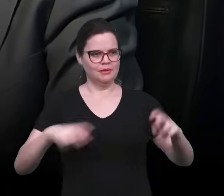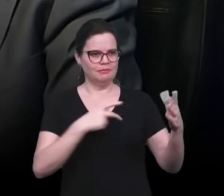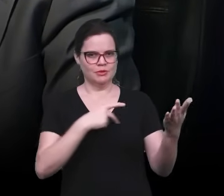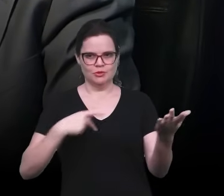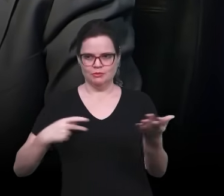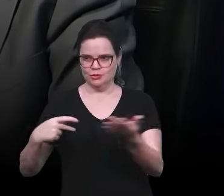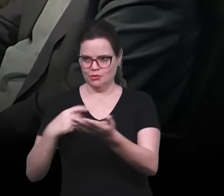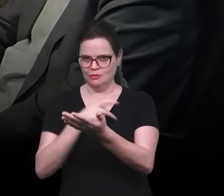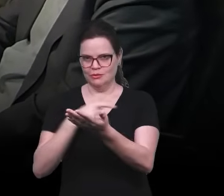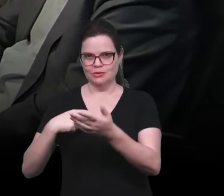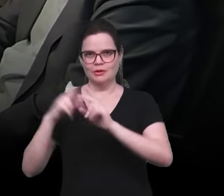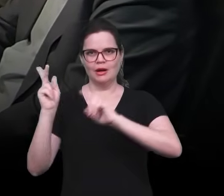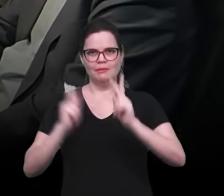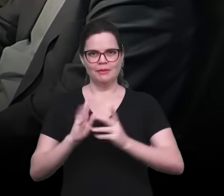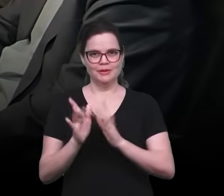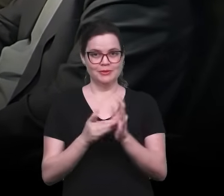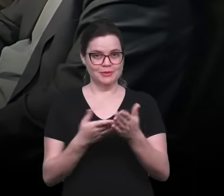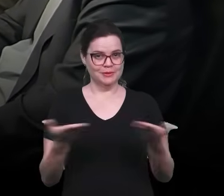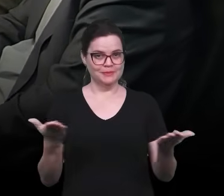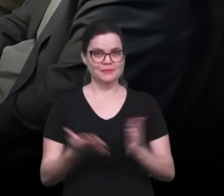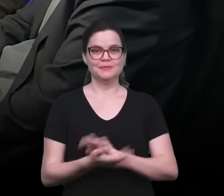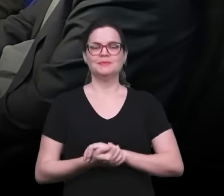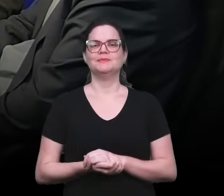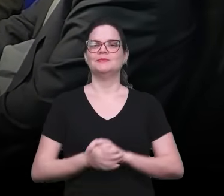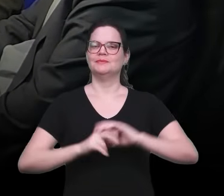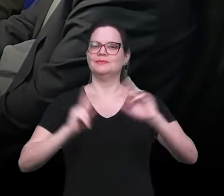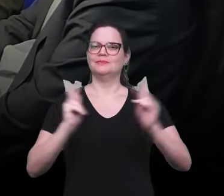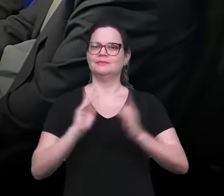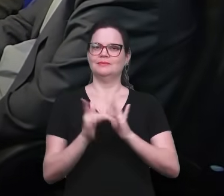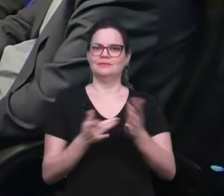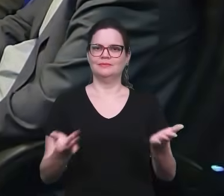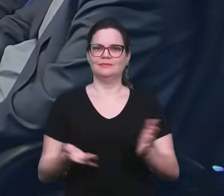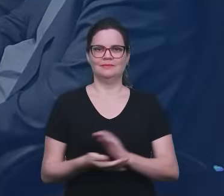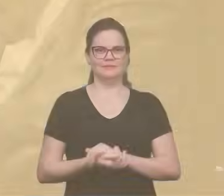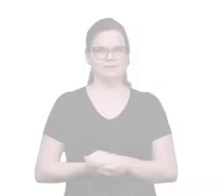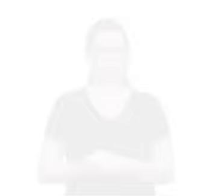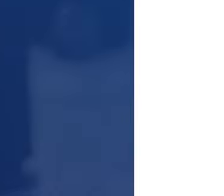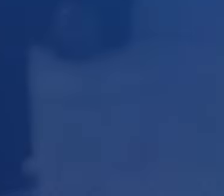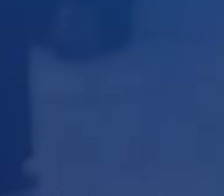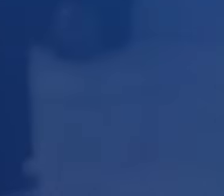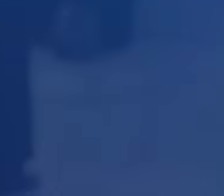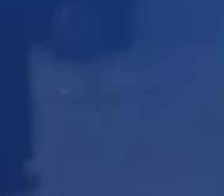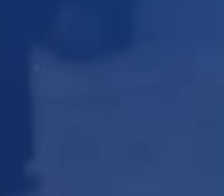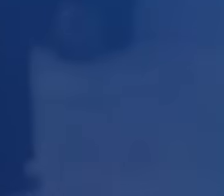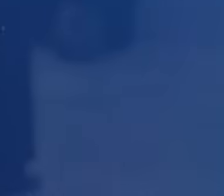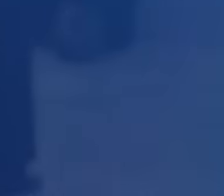pastor Amém. Elcio, Paz do pastor Senhor. Alonso. A paz do Senhor para todos. A todos a paz do Senhor. Amém.